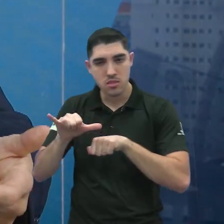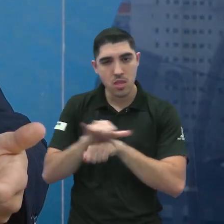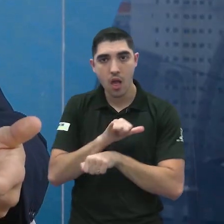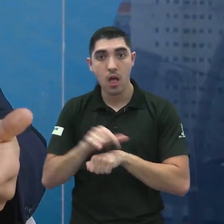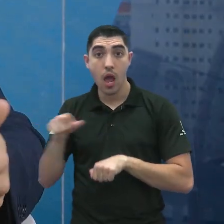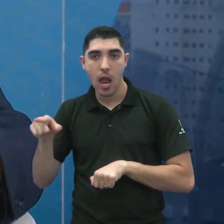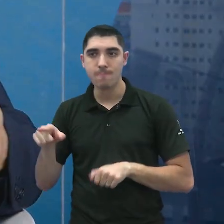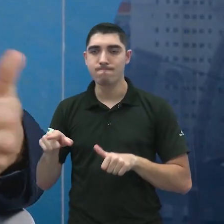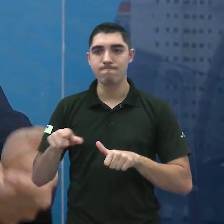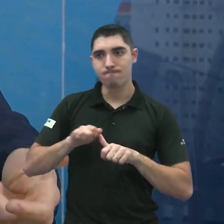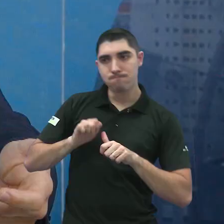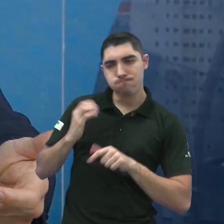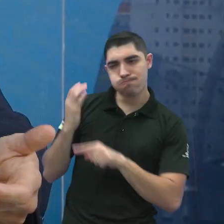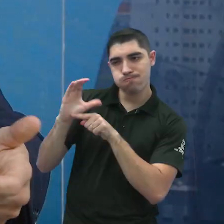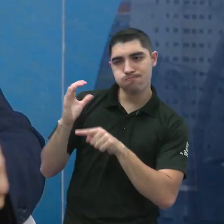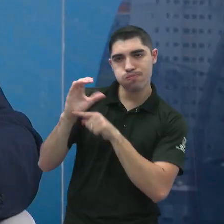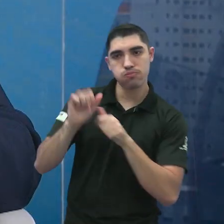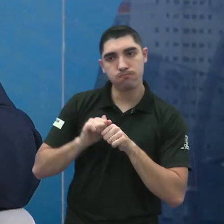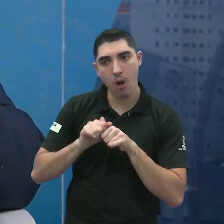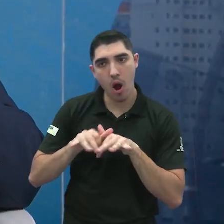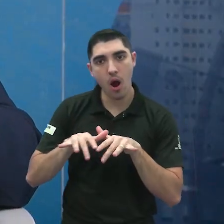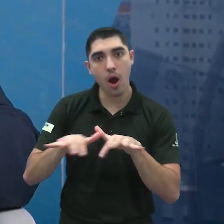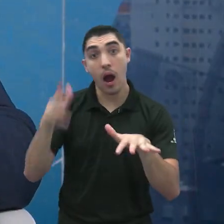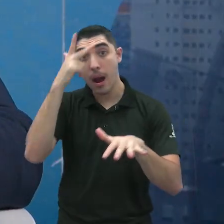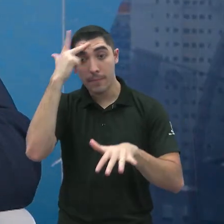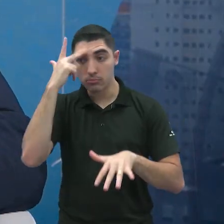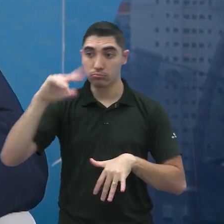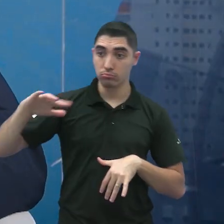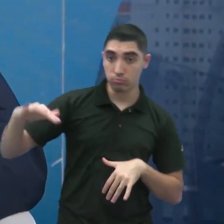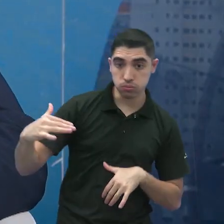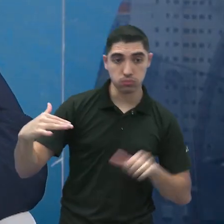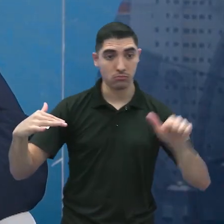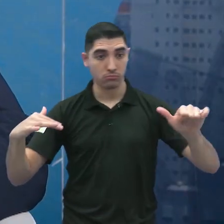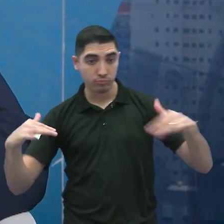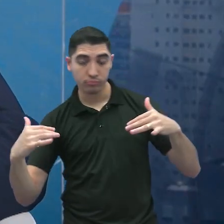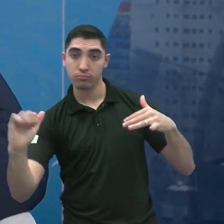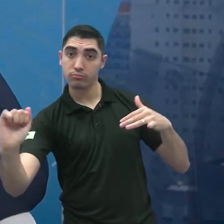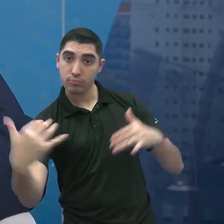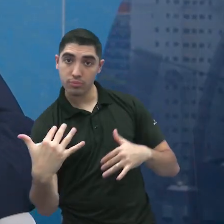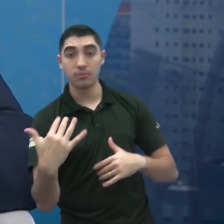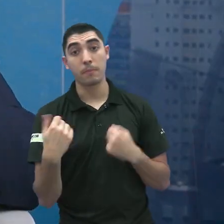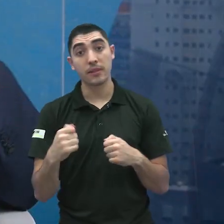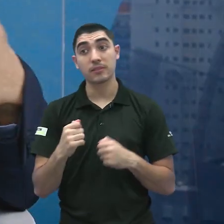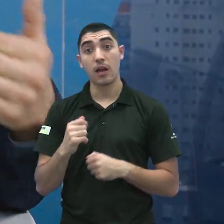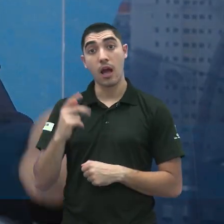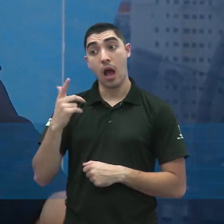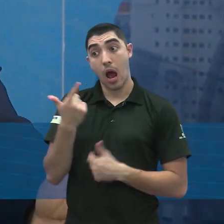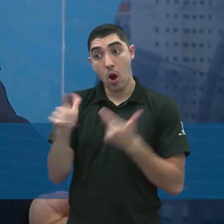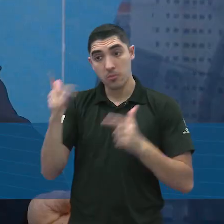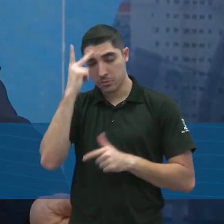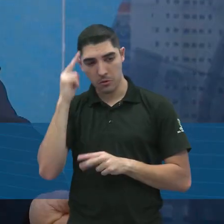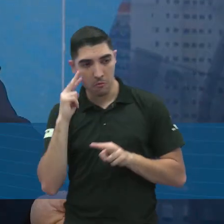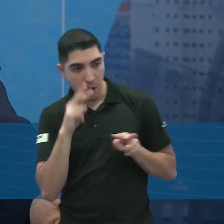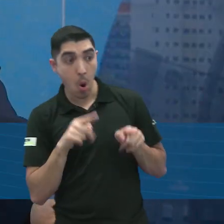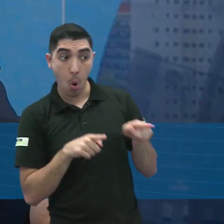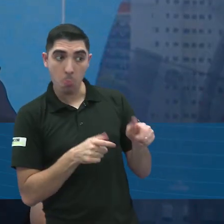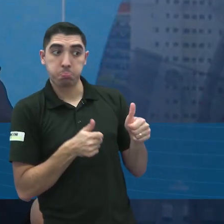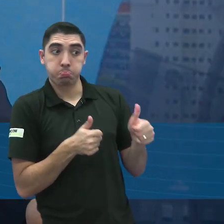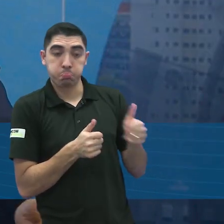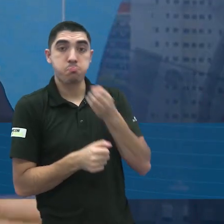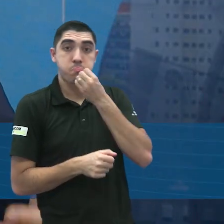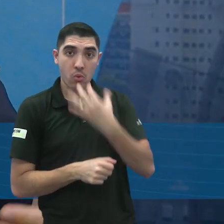no comércio eletrônico, que é a reputação. Então, normalmente, você depende muito também de conhecer a reputação de quem está